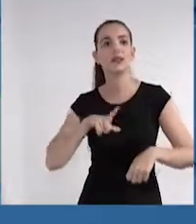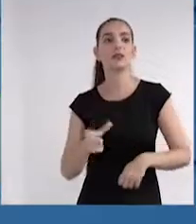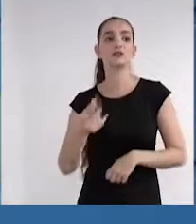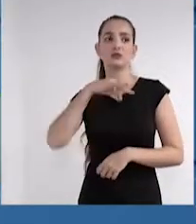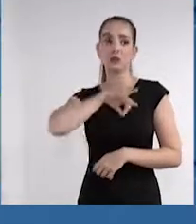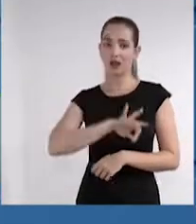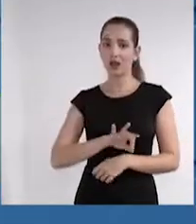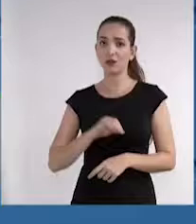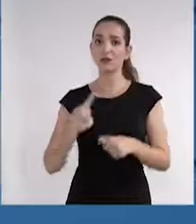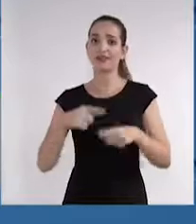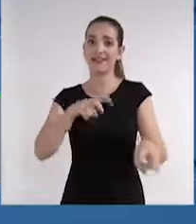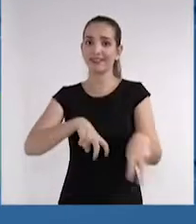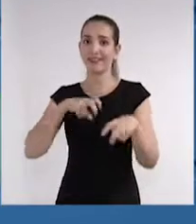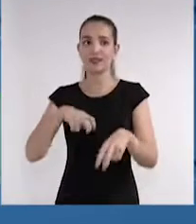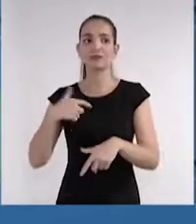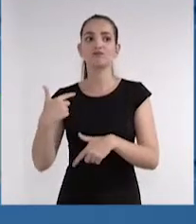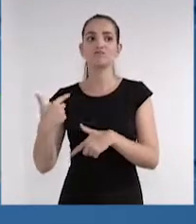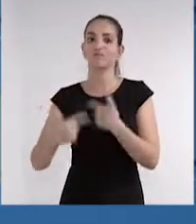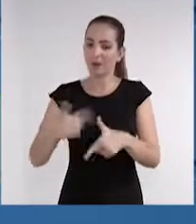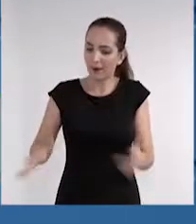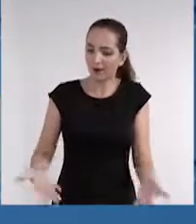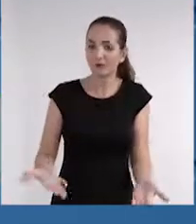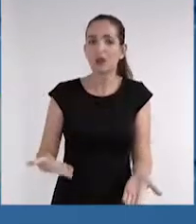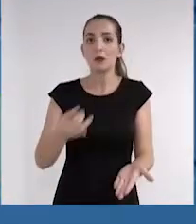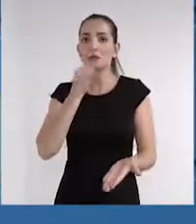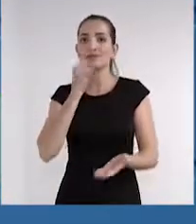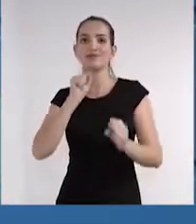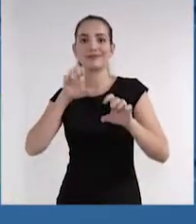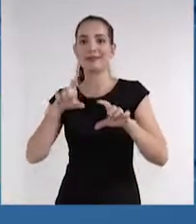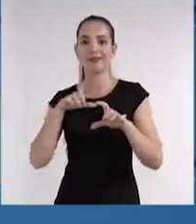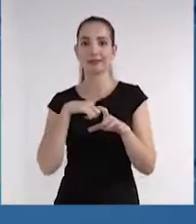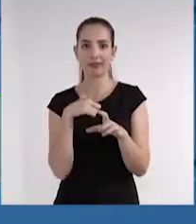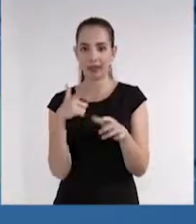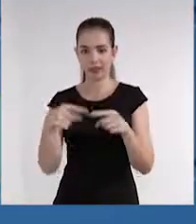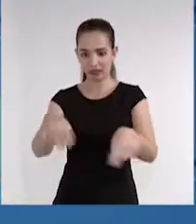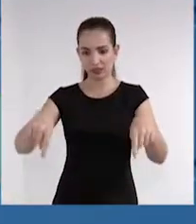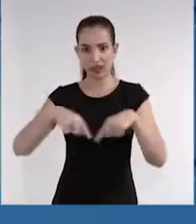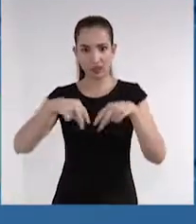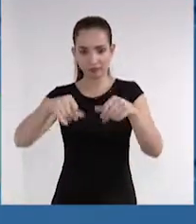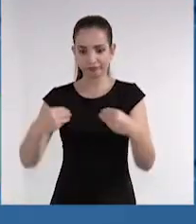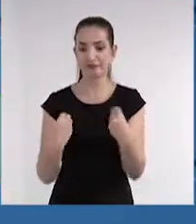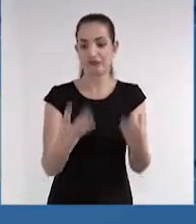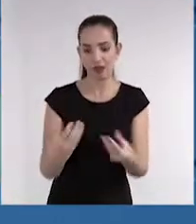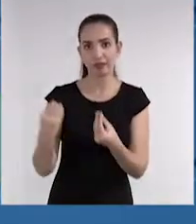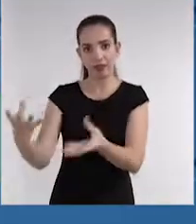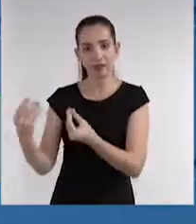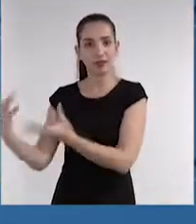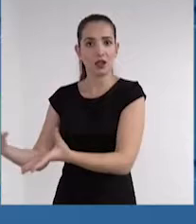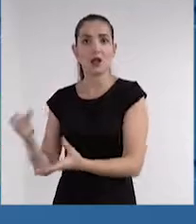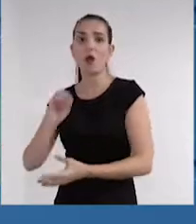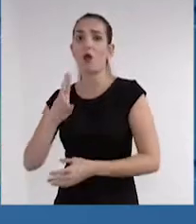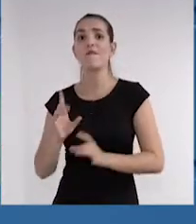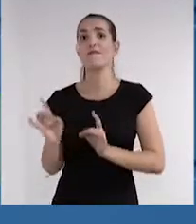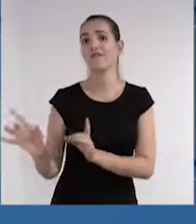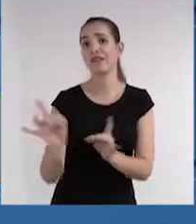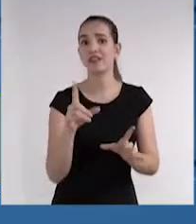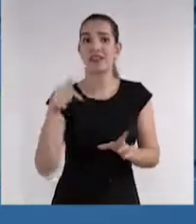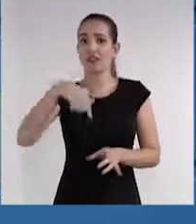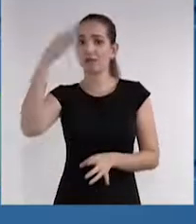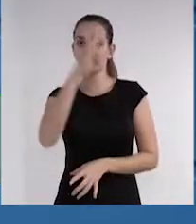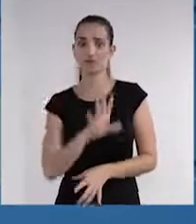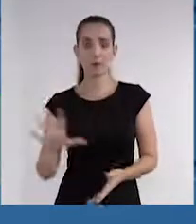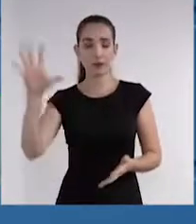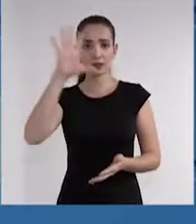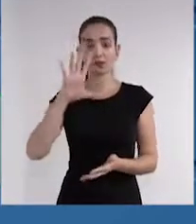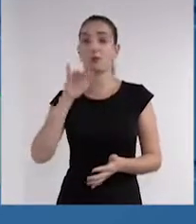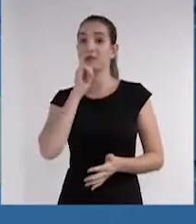com a produção da terra, não adianta distribuir terra para se vender no país. Porque se nós pegarmos hoje e fizéssemos